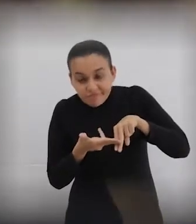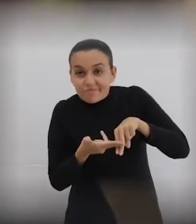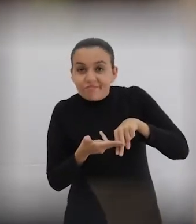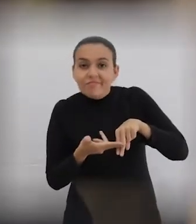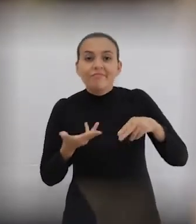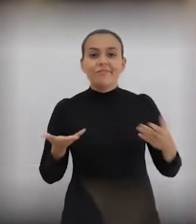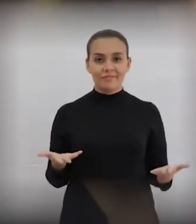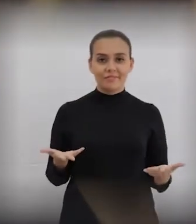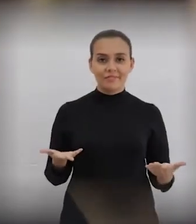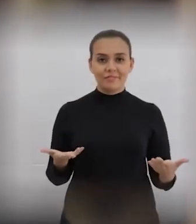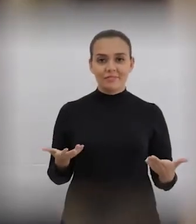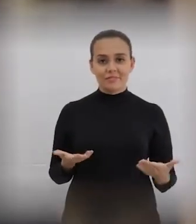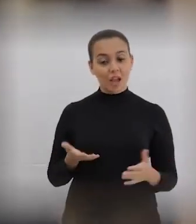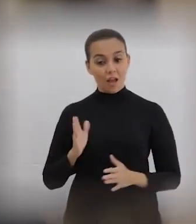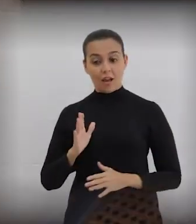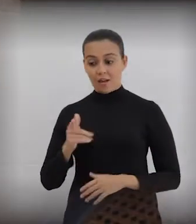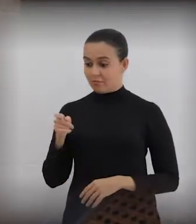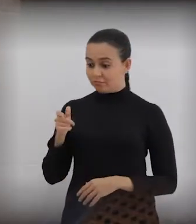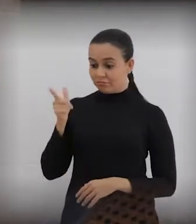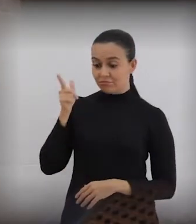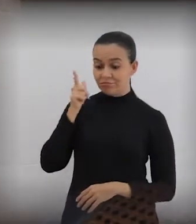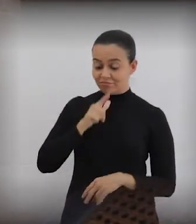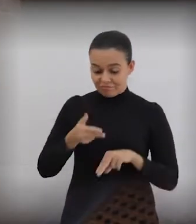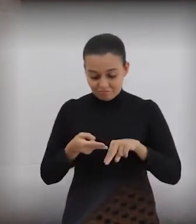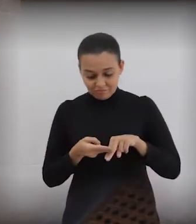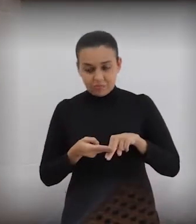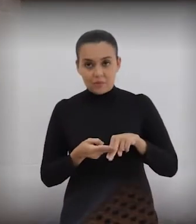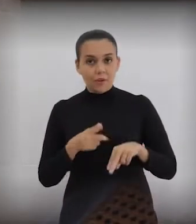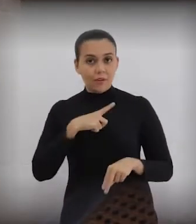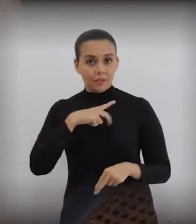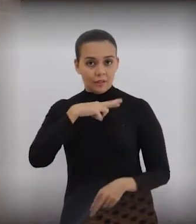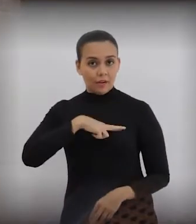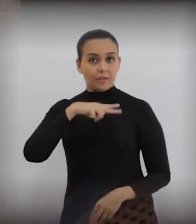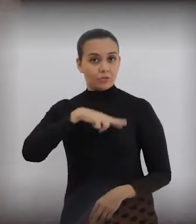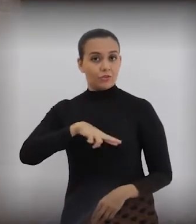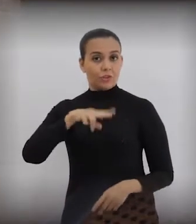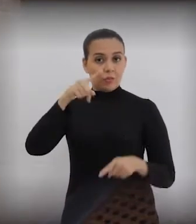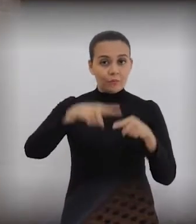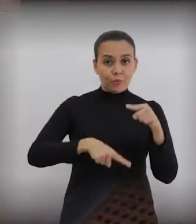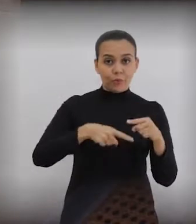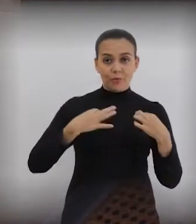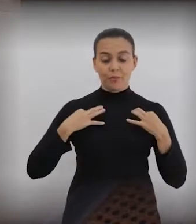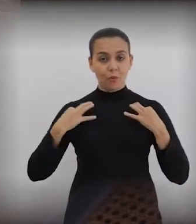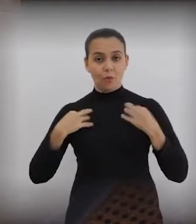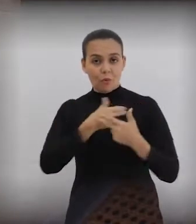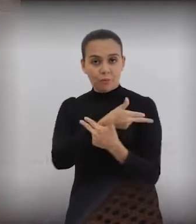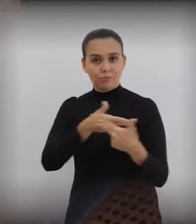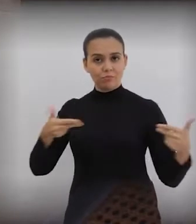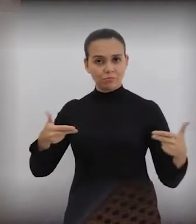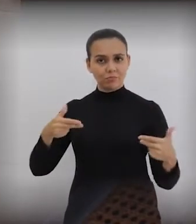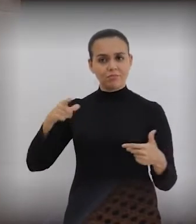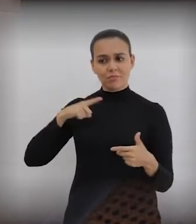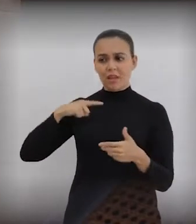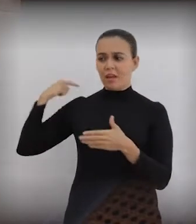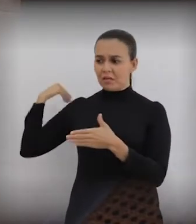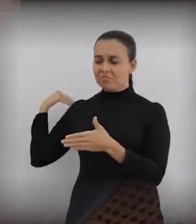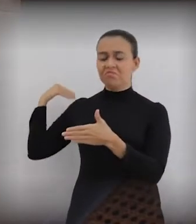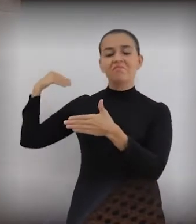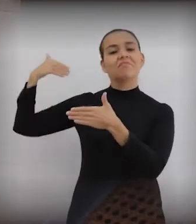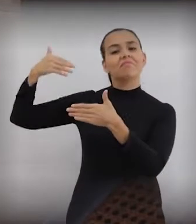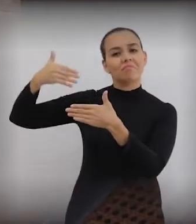calça comprida já era um rito de passagem. Você tinha ritos de passagem religiosos. Todos esses marcadores,